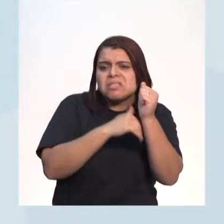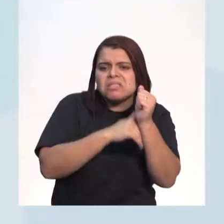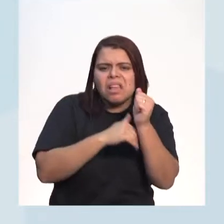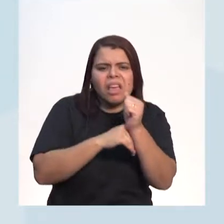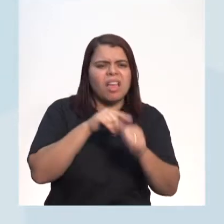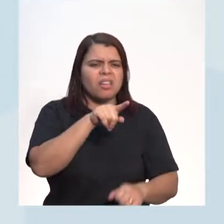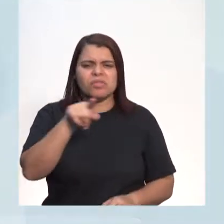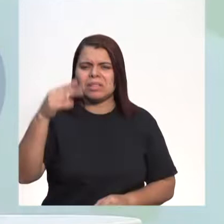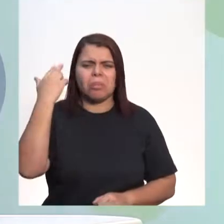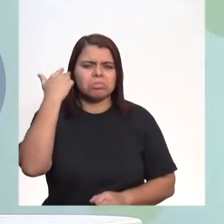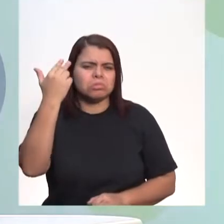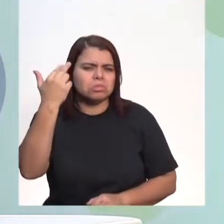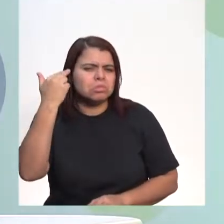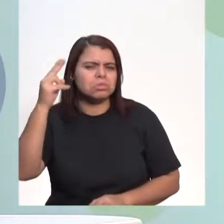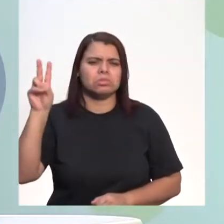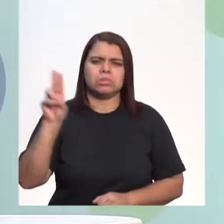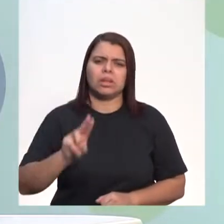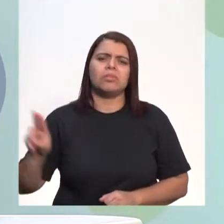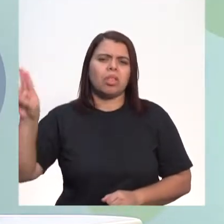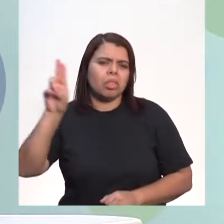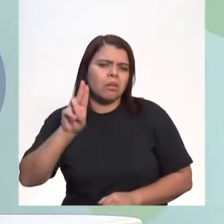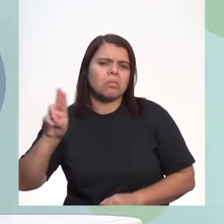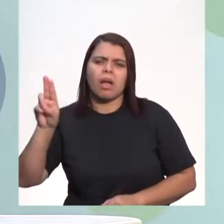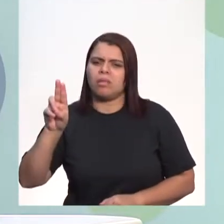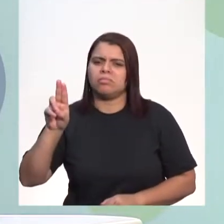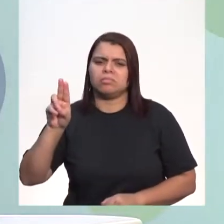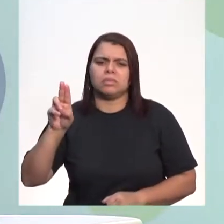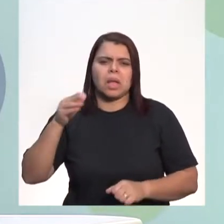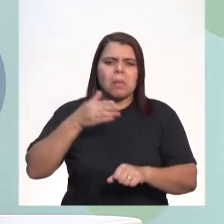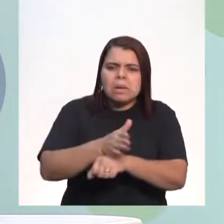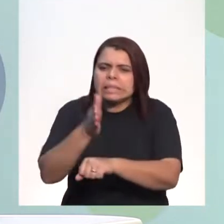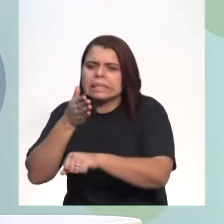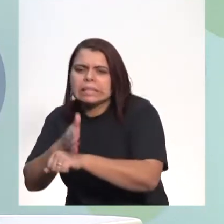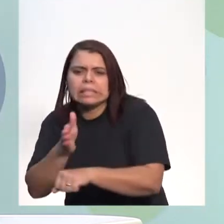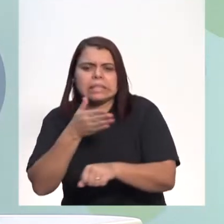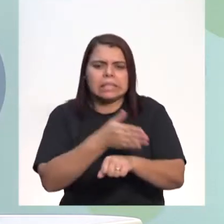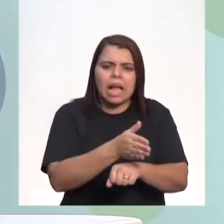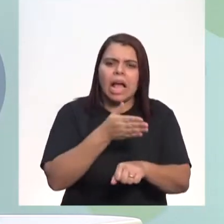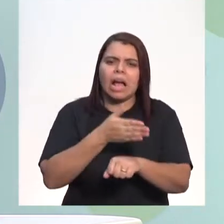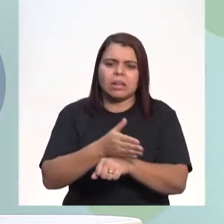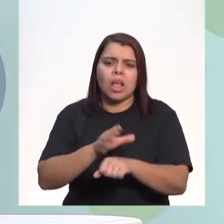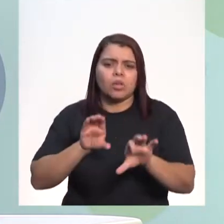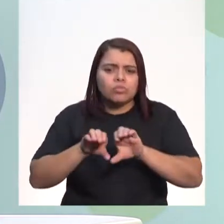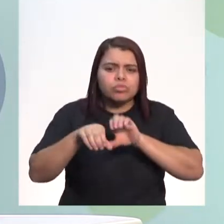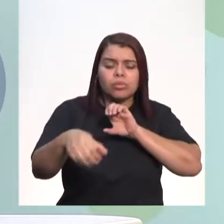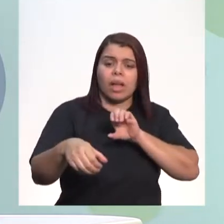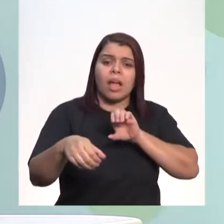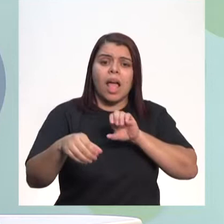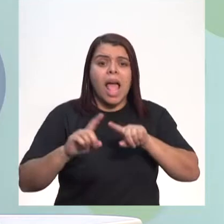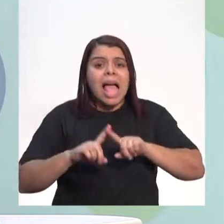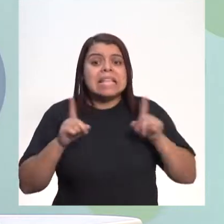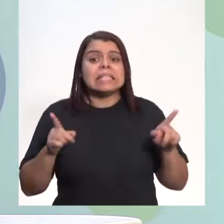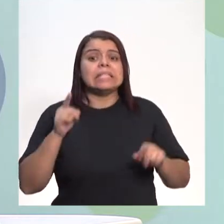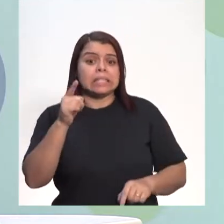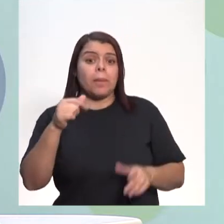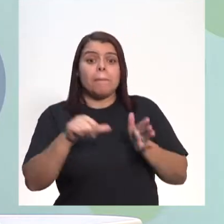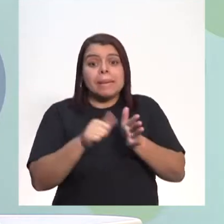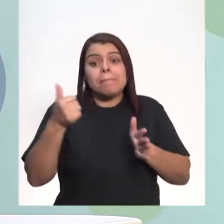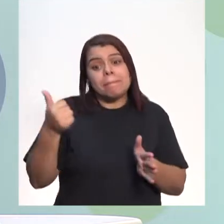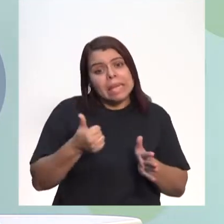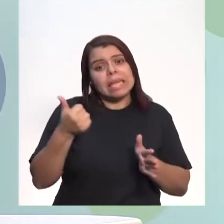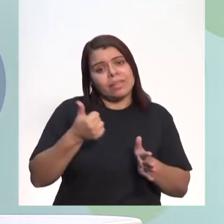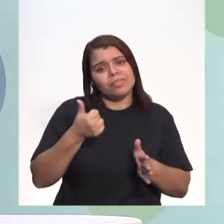acessar cursos da EFAP, para acessar percursos formativos. E se por acaso for o seu primeiro